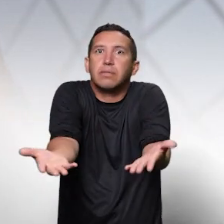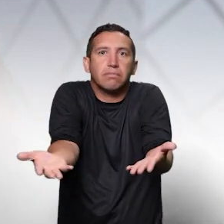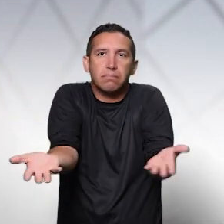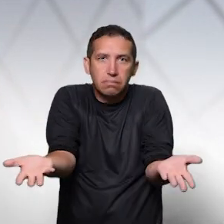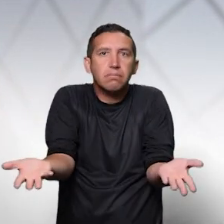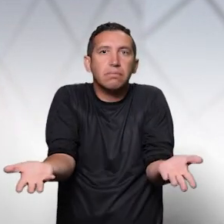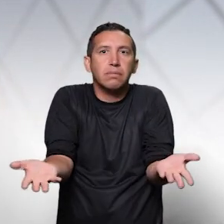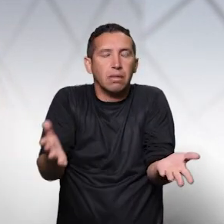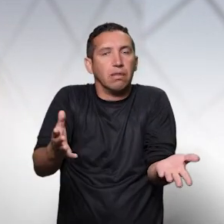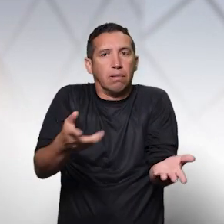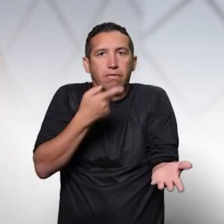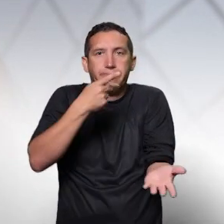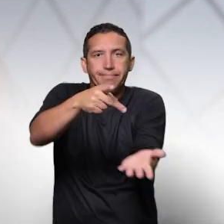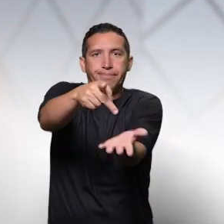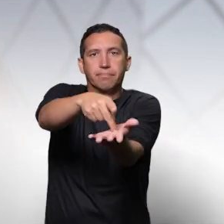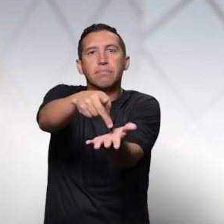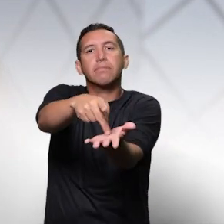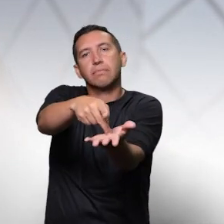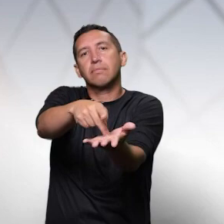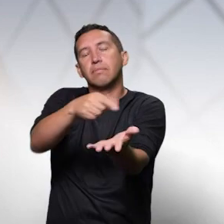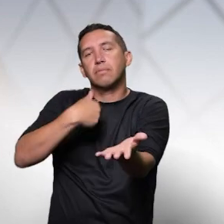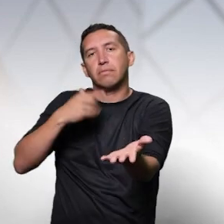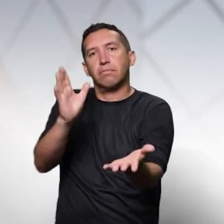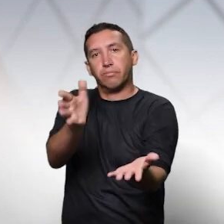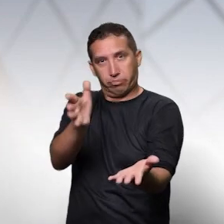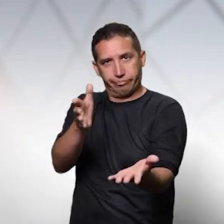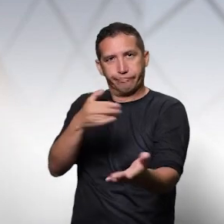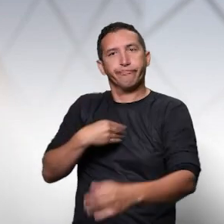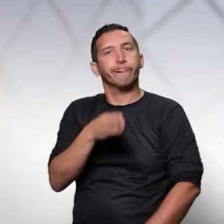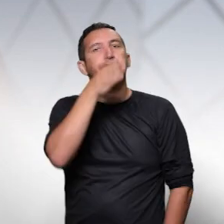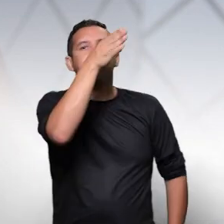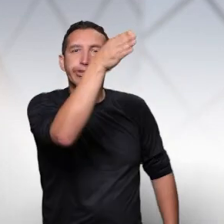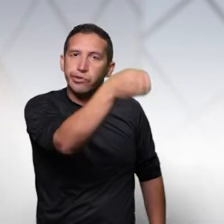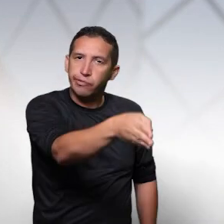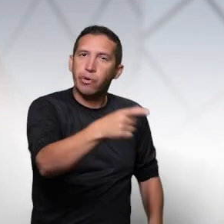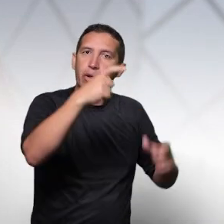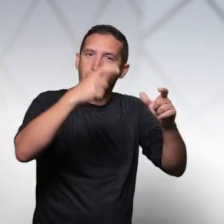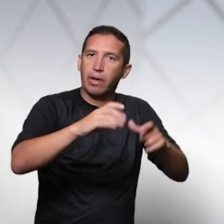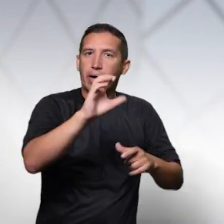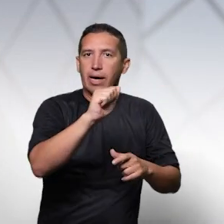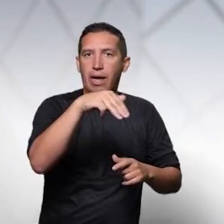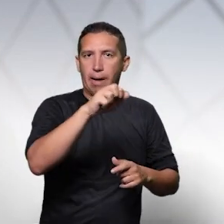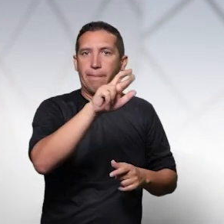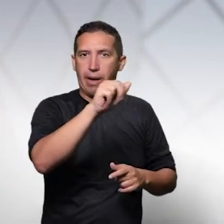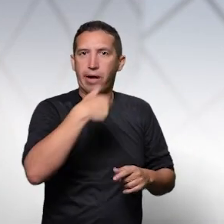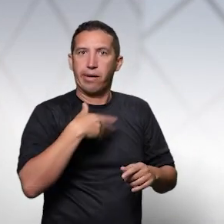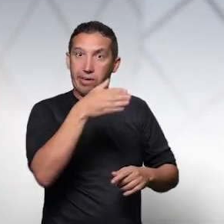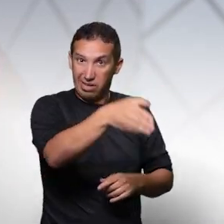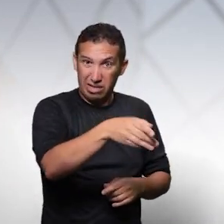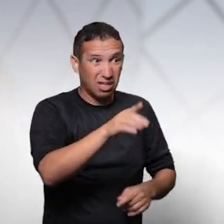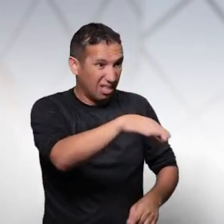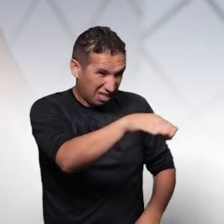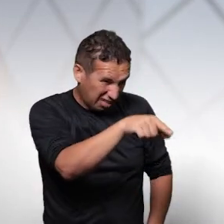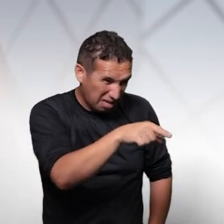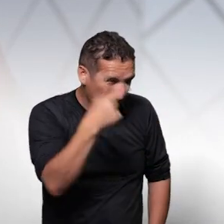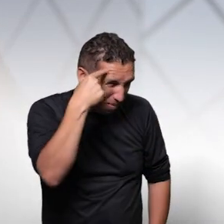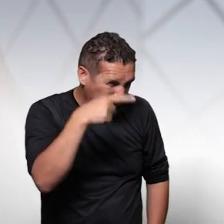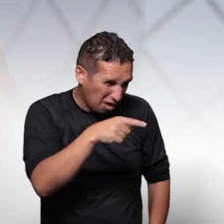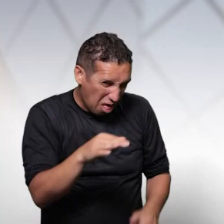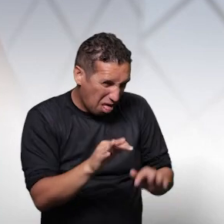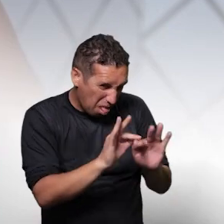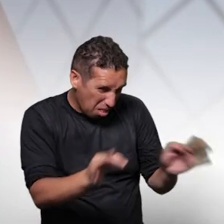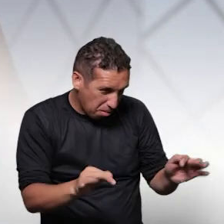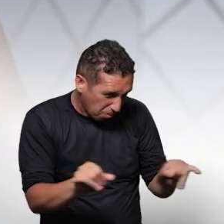porque geralmente eu falo assim Eu já fui na câmera já fui em vários olha para você isso daqui não é nada